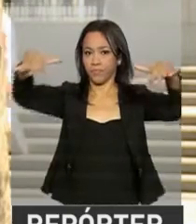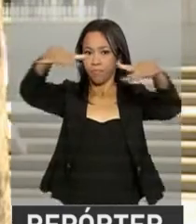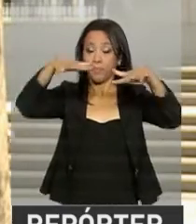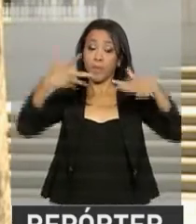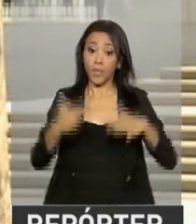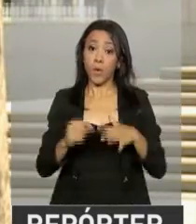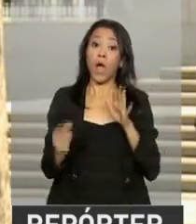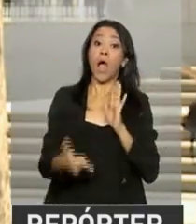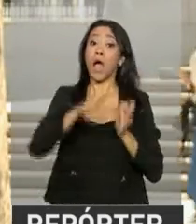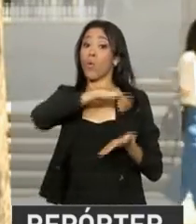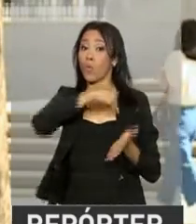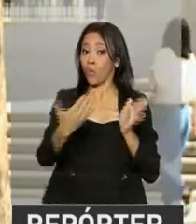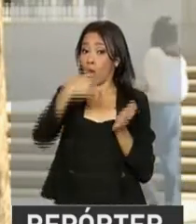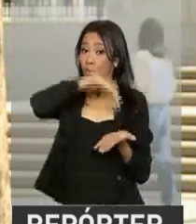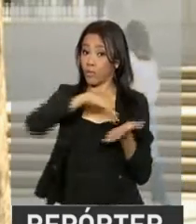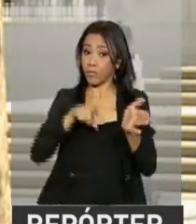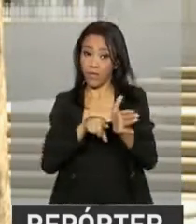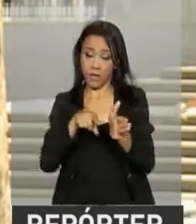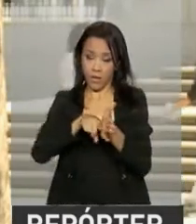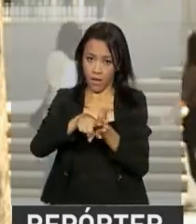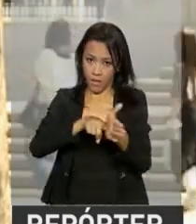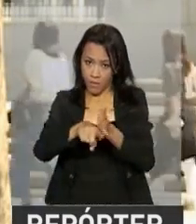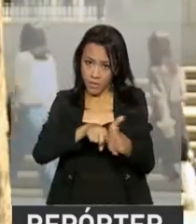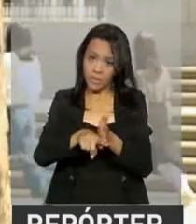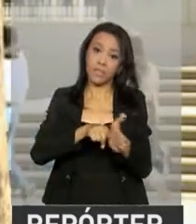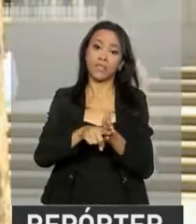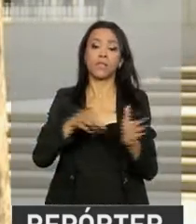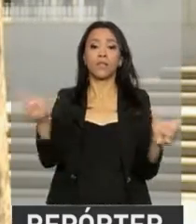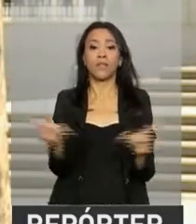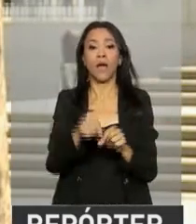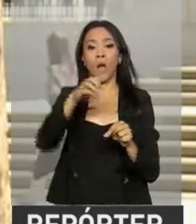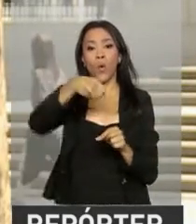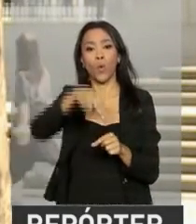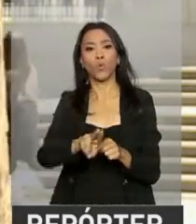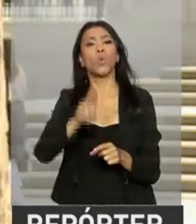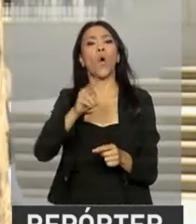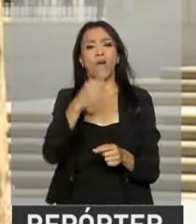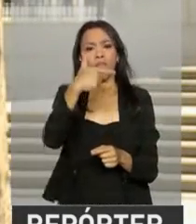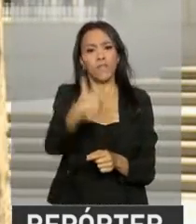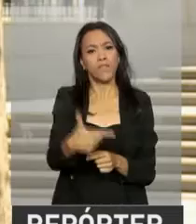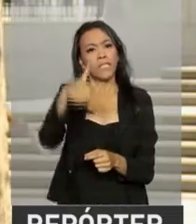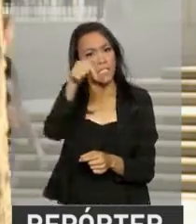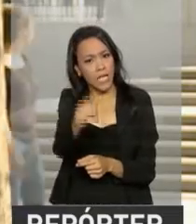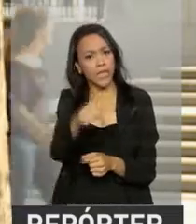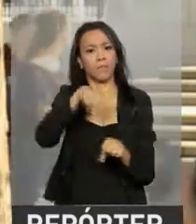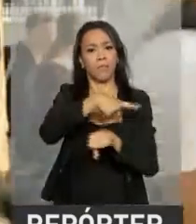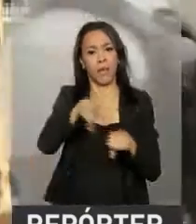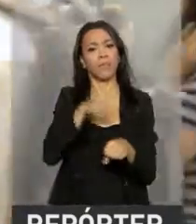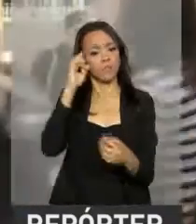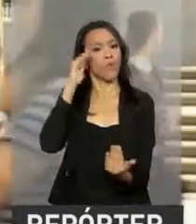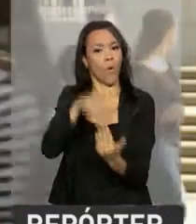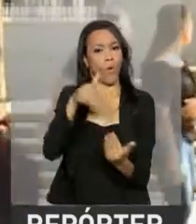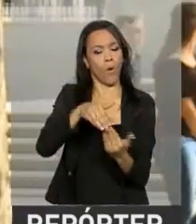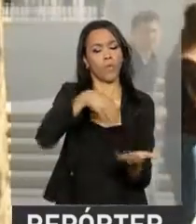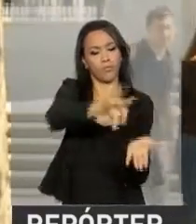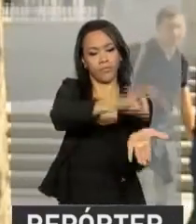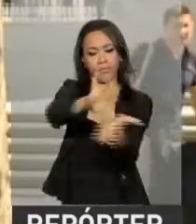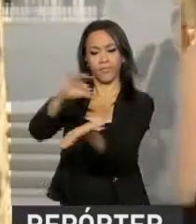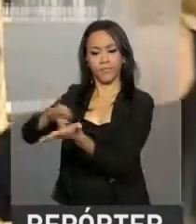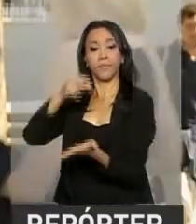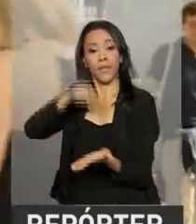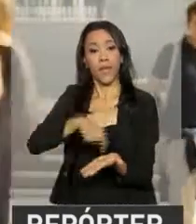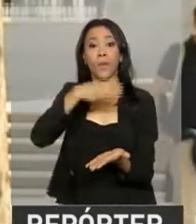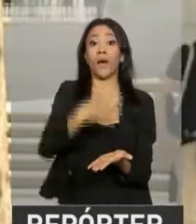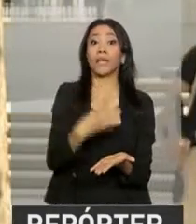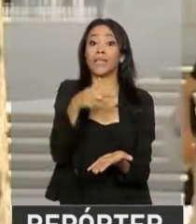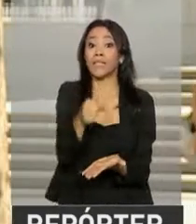balanço da ONU, até agora, 27 países já ratificaram o acordo, o que corresponde a 40% das